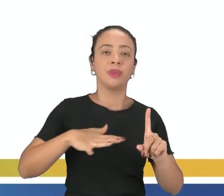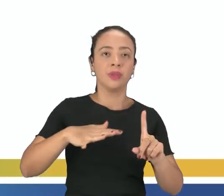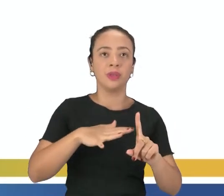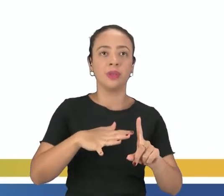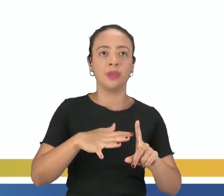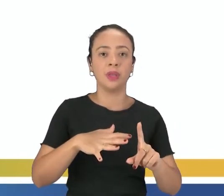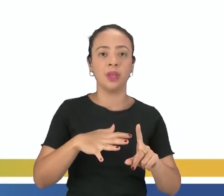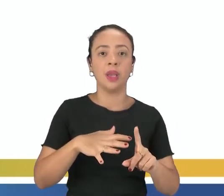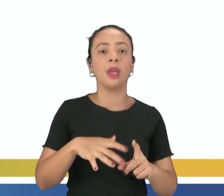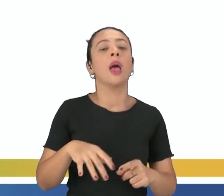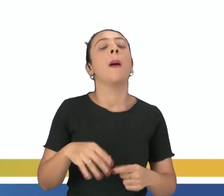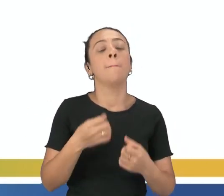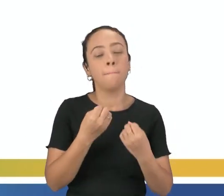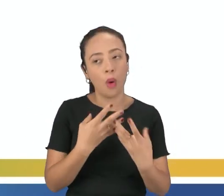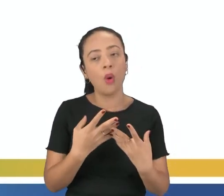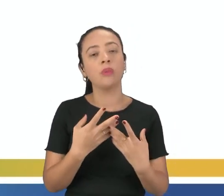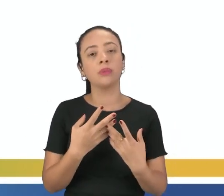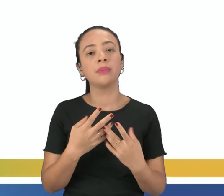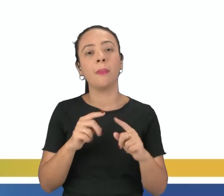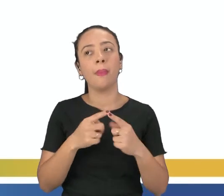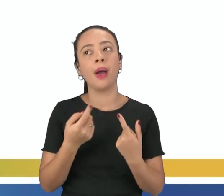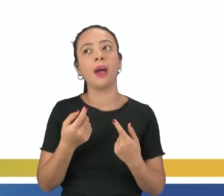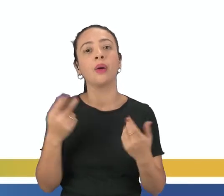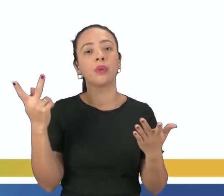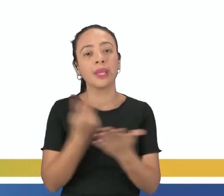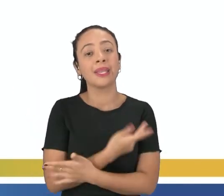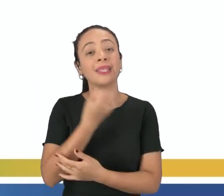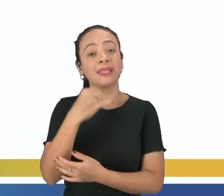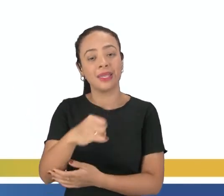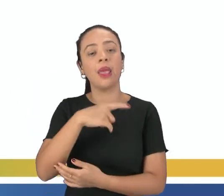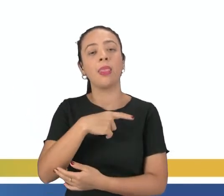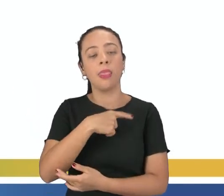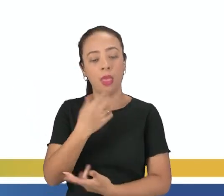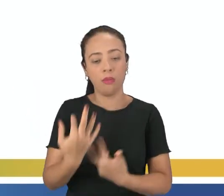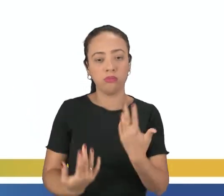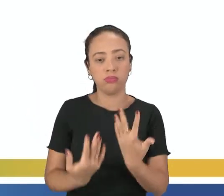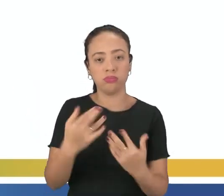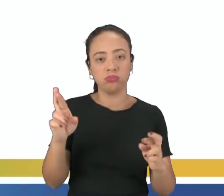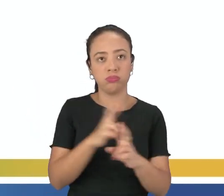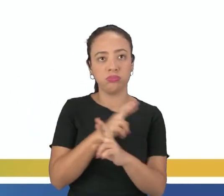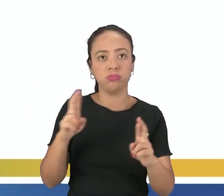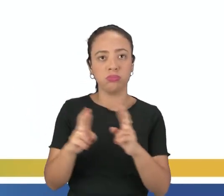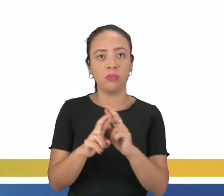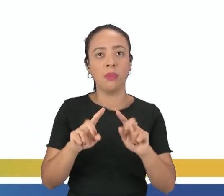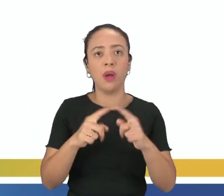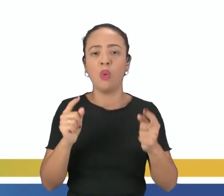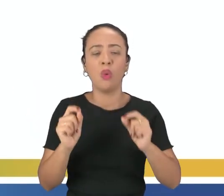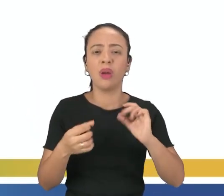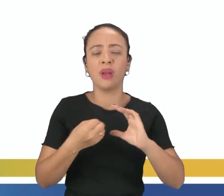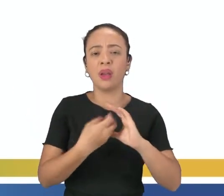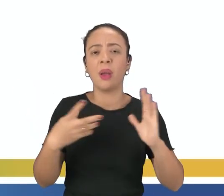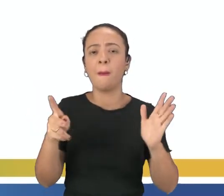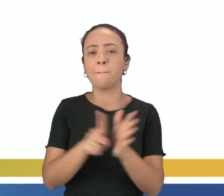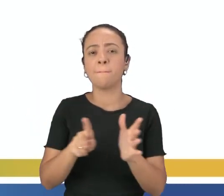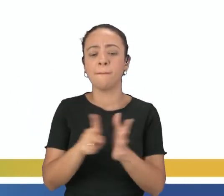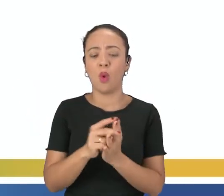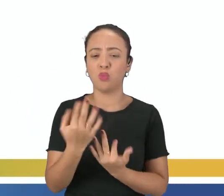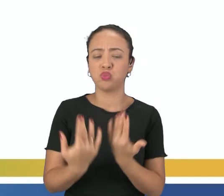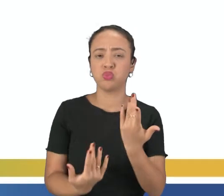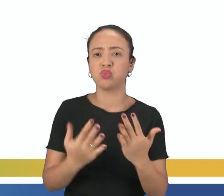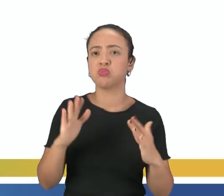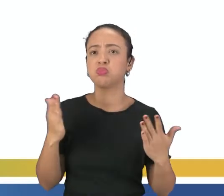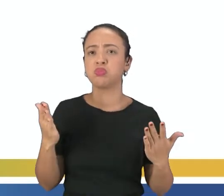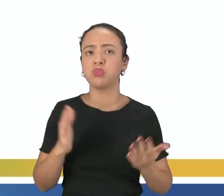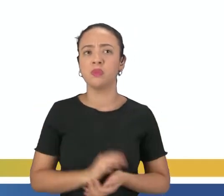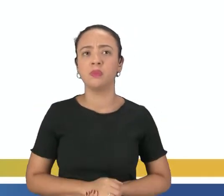nós temos hoje é possível devido a essas reações de combustão. Mas, afinal, o que caracteriza essa reação